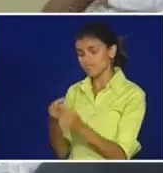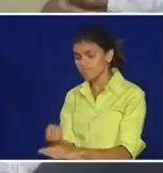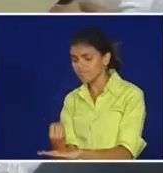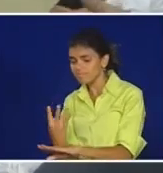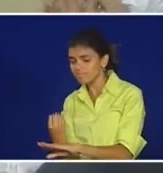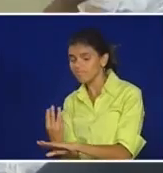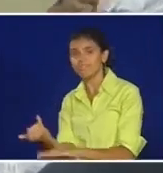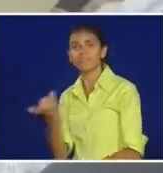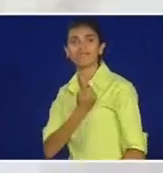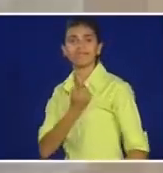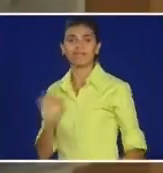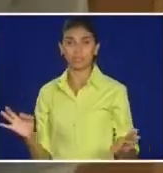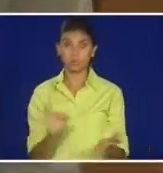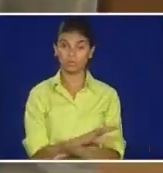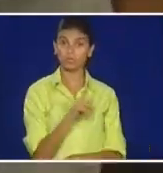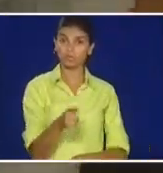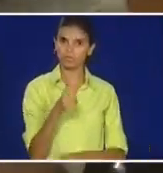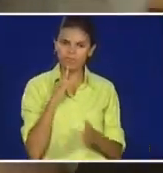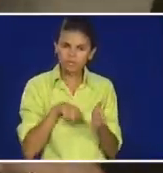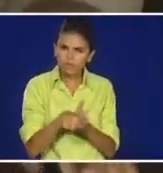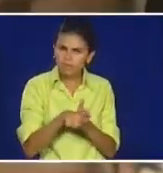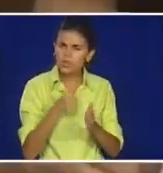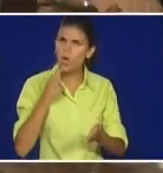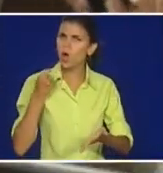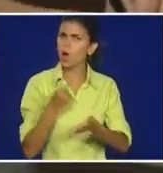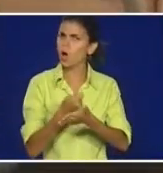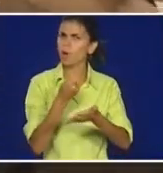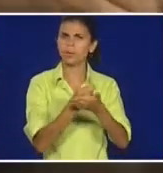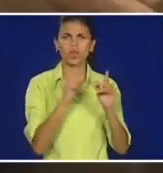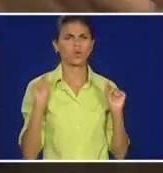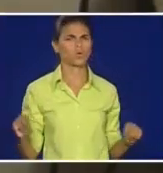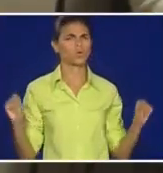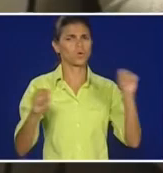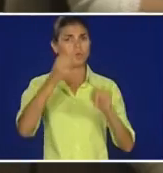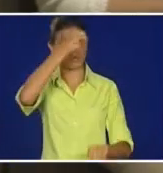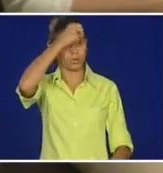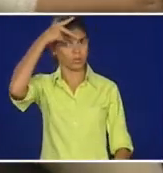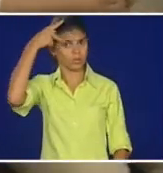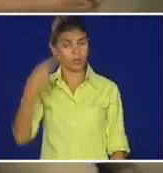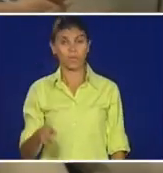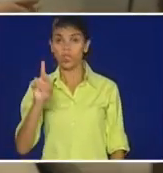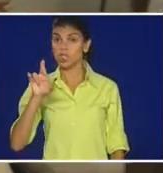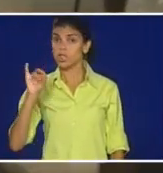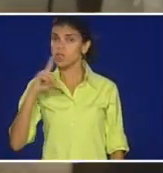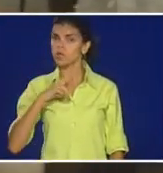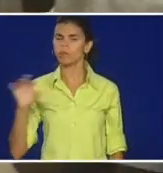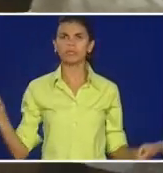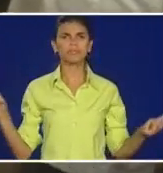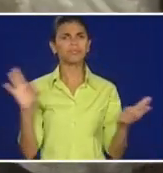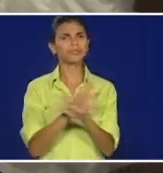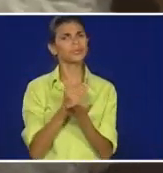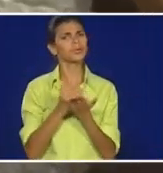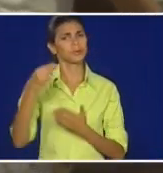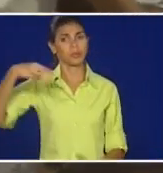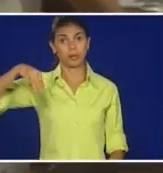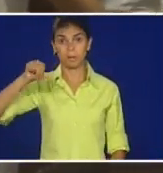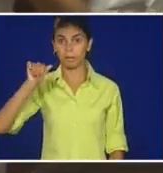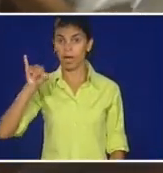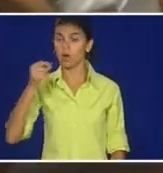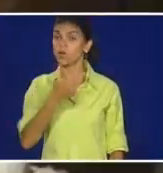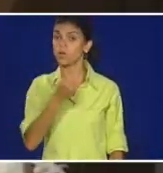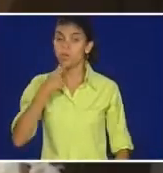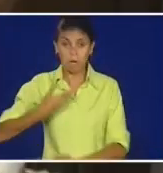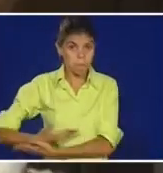num display luminoso. O exame é obrigatório em diversos municípios. No Rio de Janeiro, é obrigatório desde maio